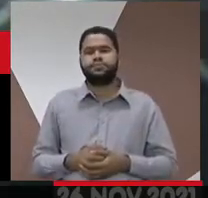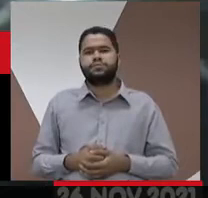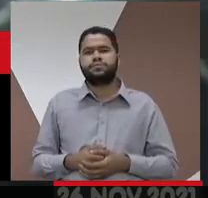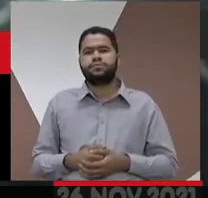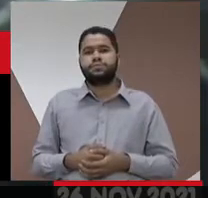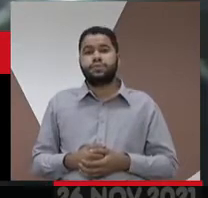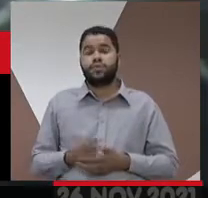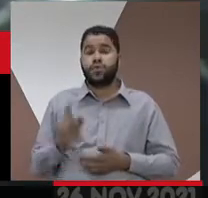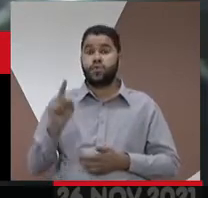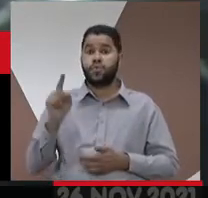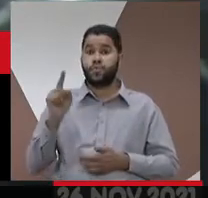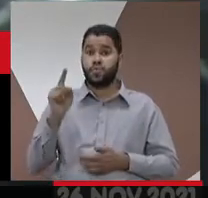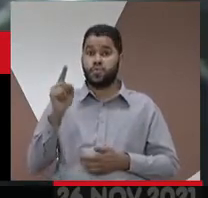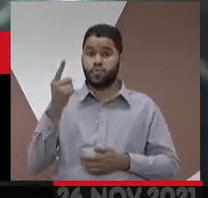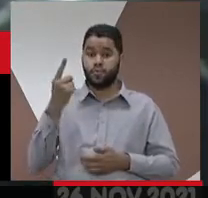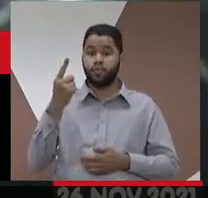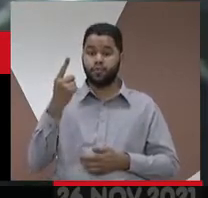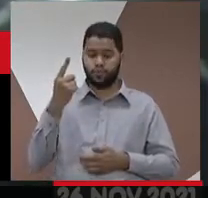Uma coisa